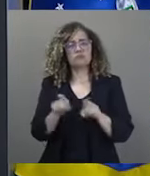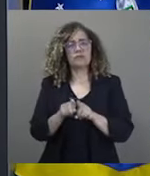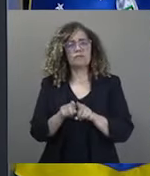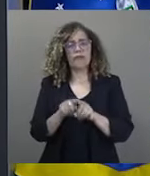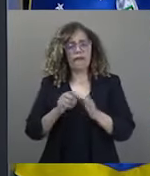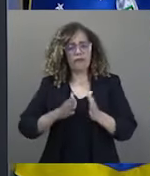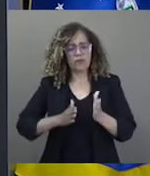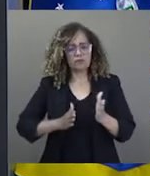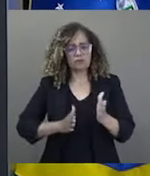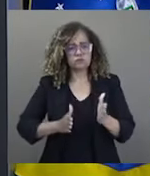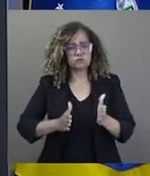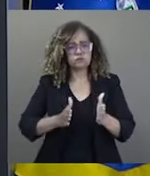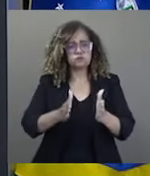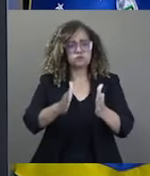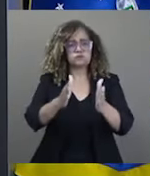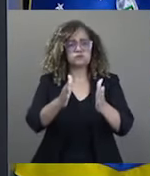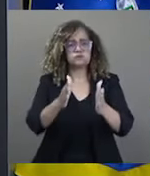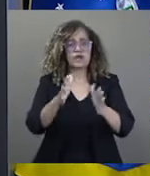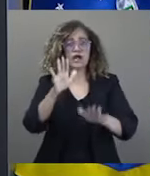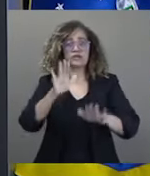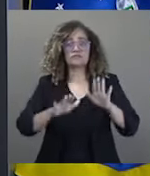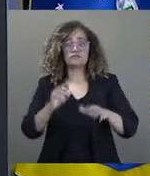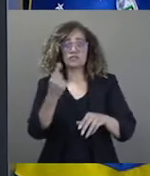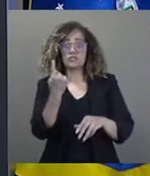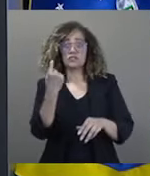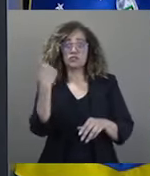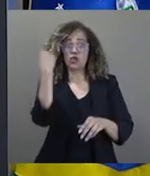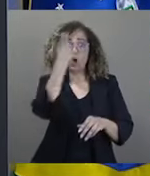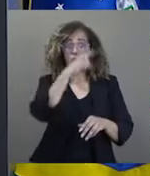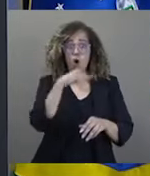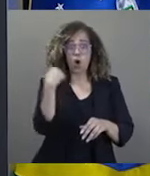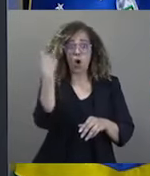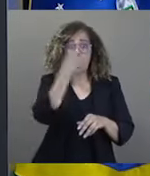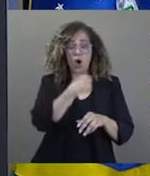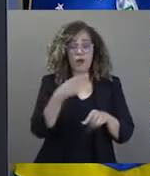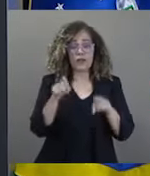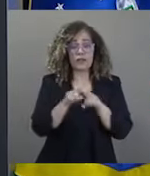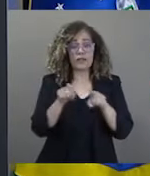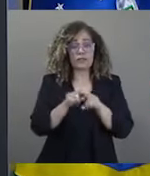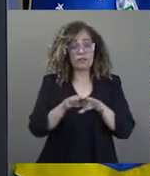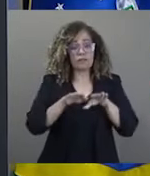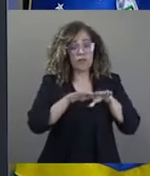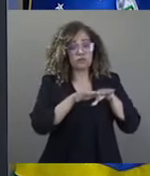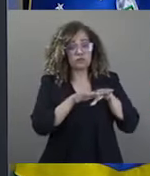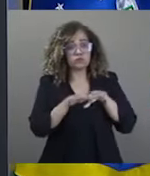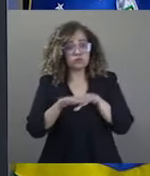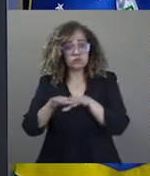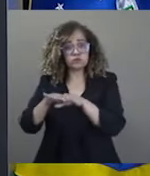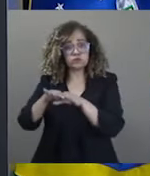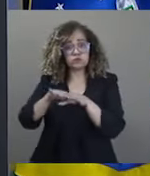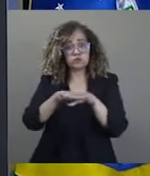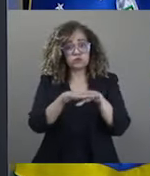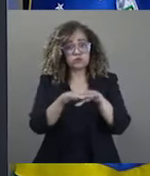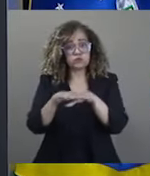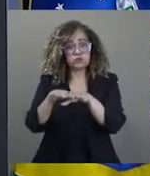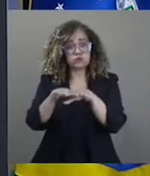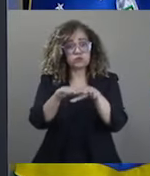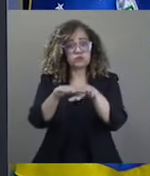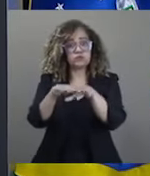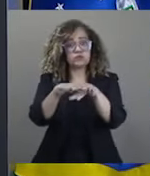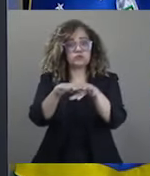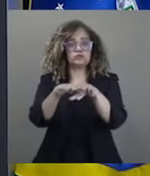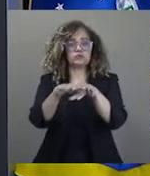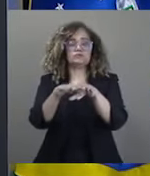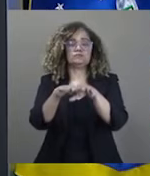mais de hora e por balsa conforme o movimento de veículos